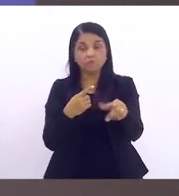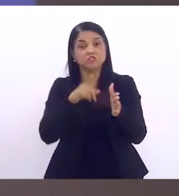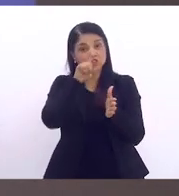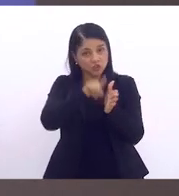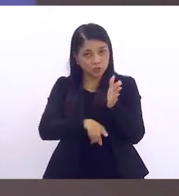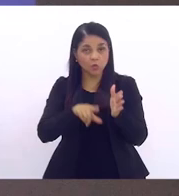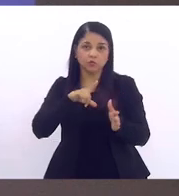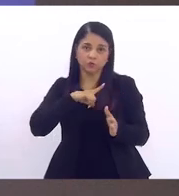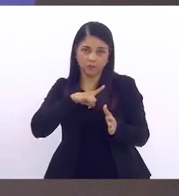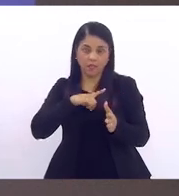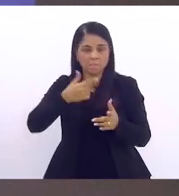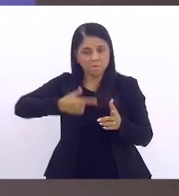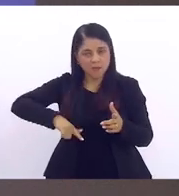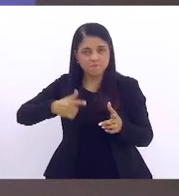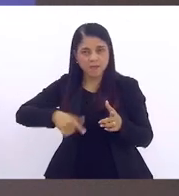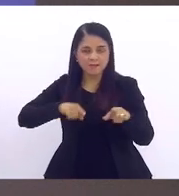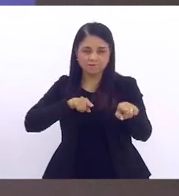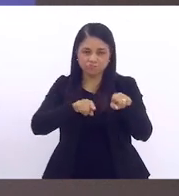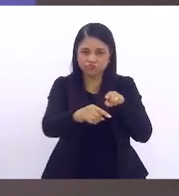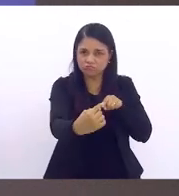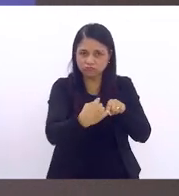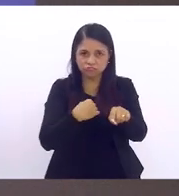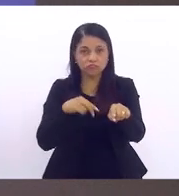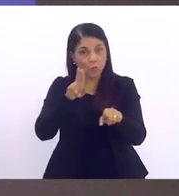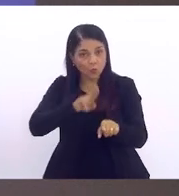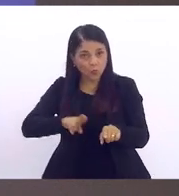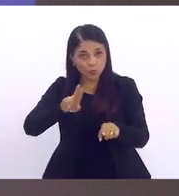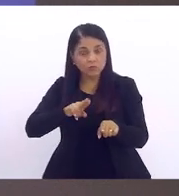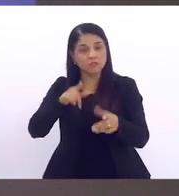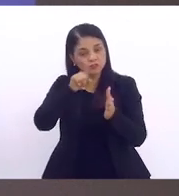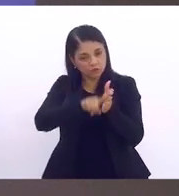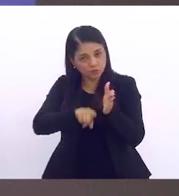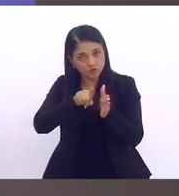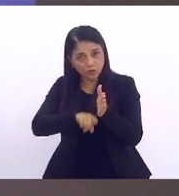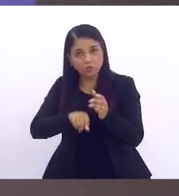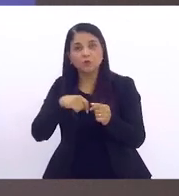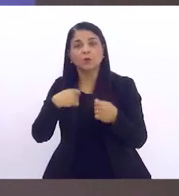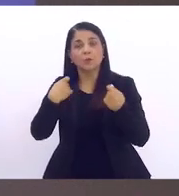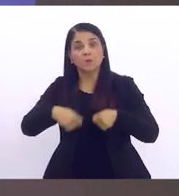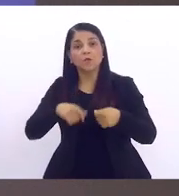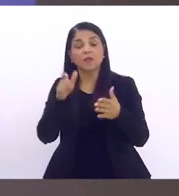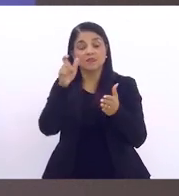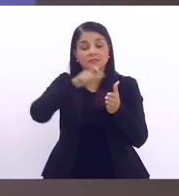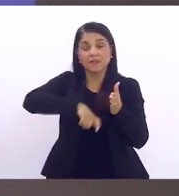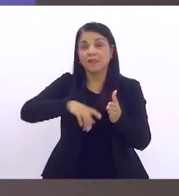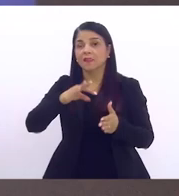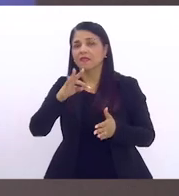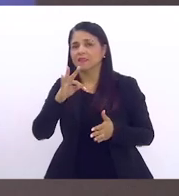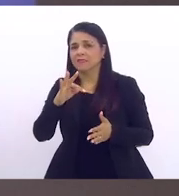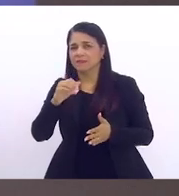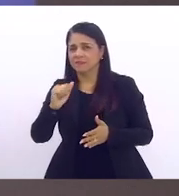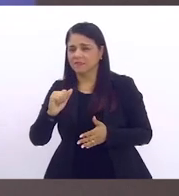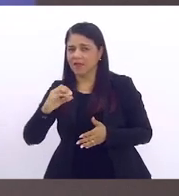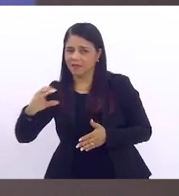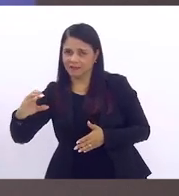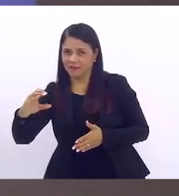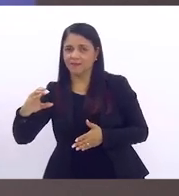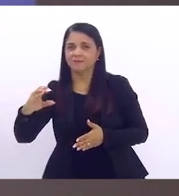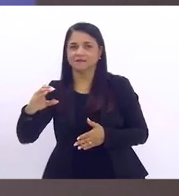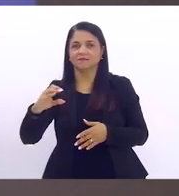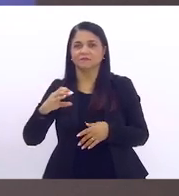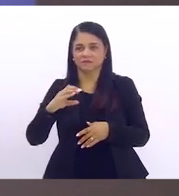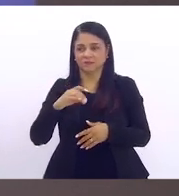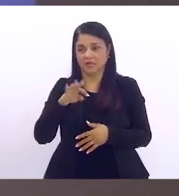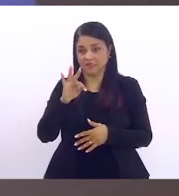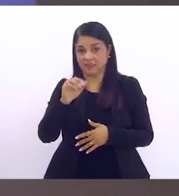viaja mais desconto que você tem entretanto só tem esse desconto para quem tem tag e essa política Ela já veio pronta já do